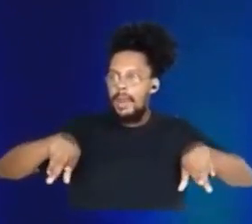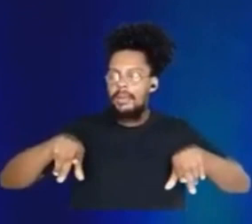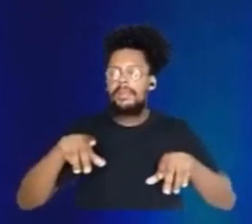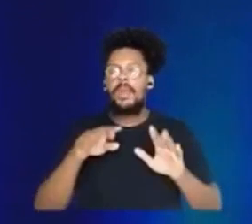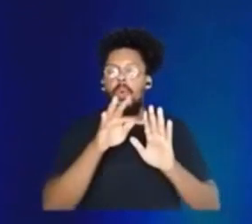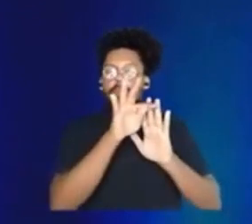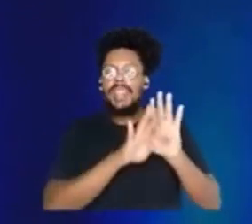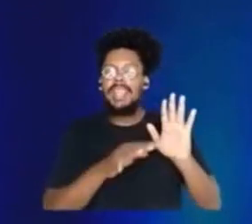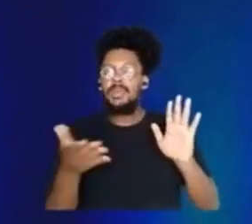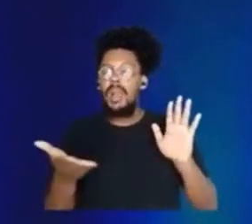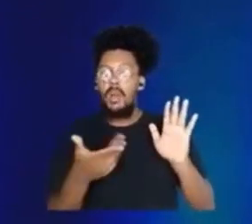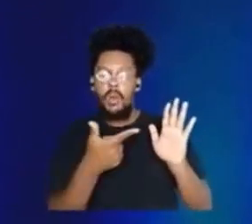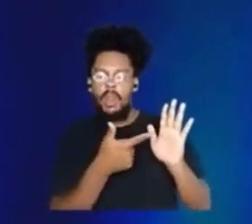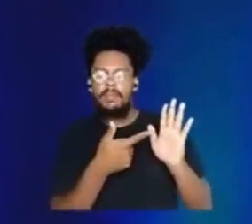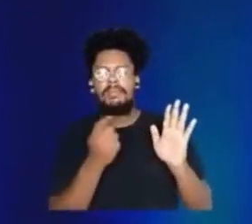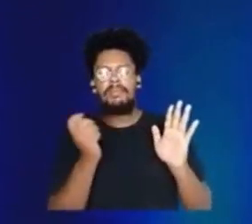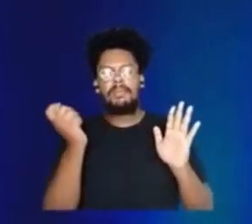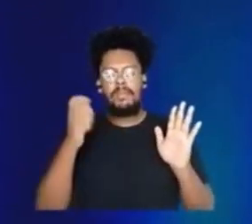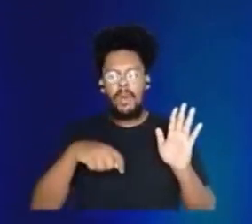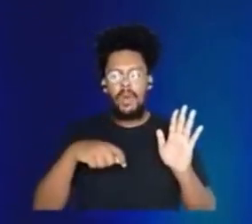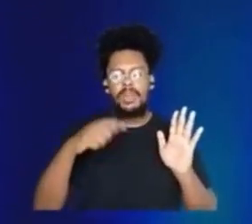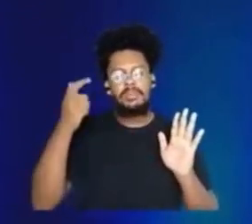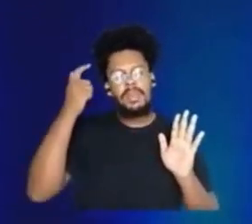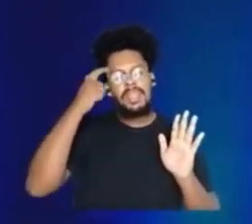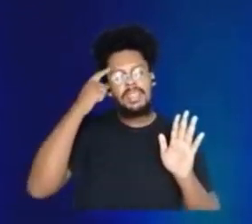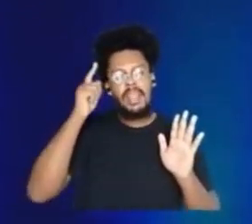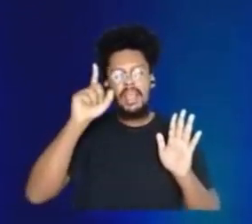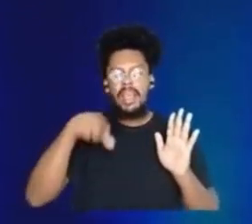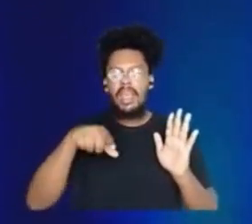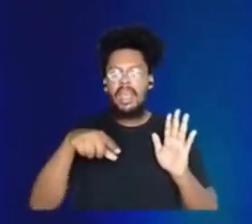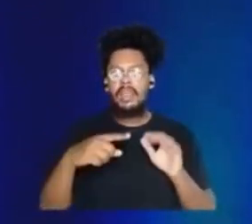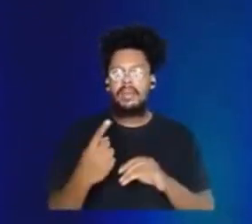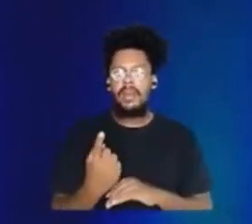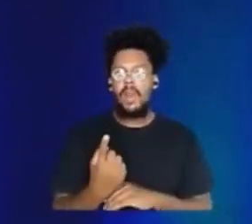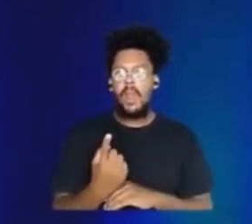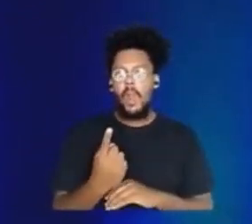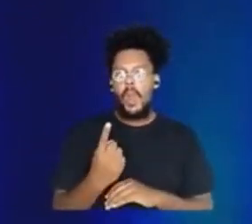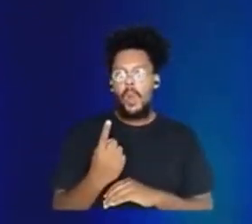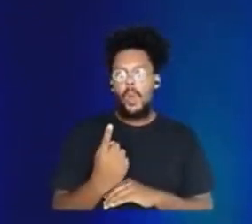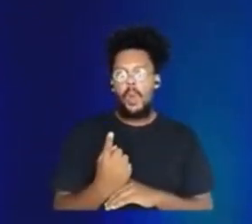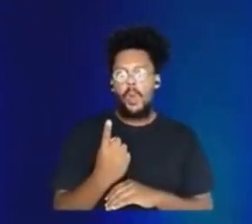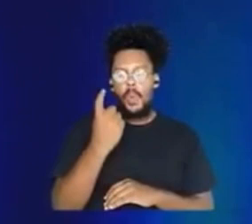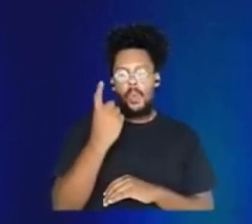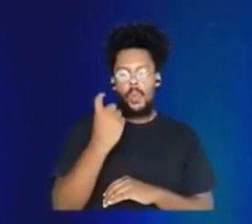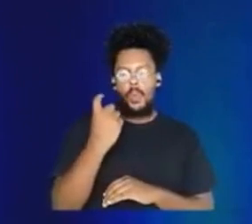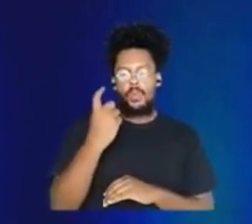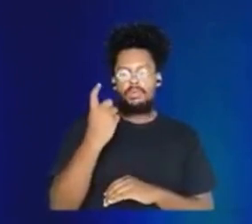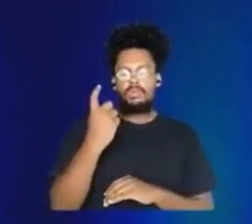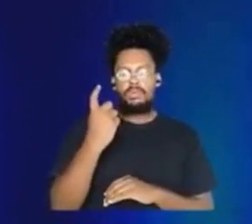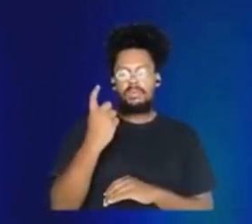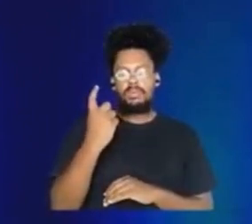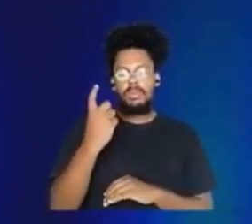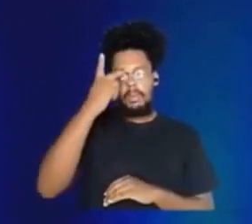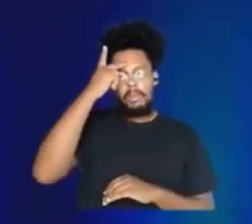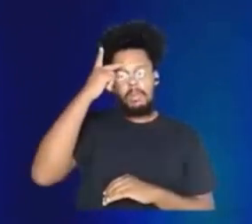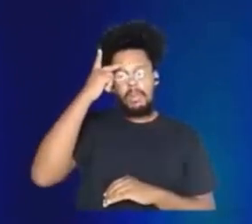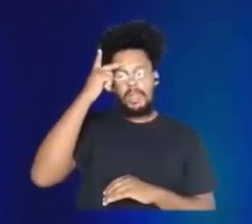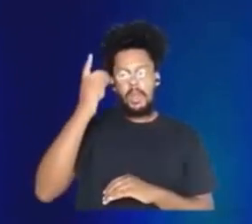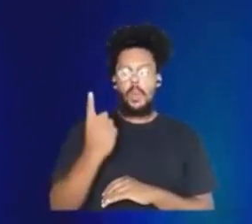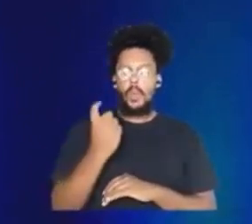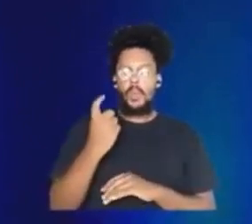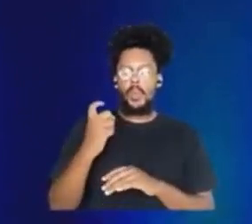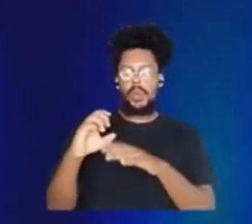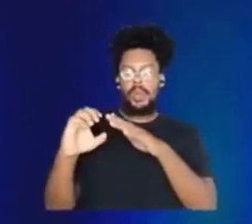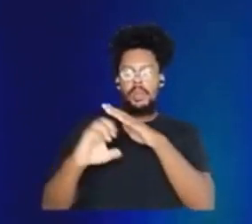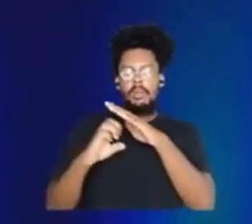pode reproduzir uma lógica monopólica ou de concentração que a gente precisa buscar enfrentar. Isso não significa abandonar o que está lá, ao